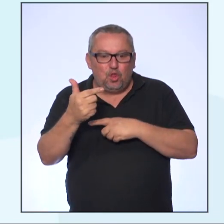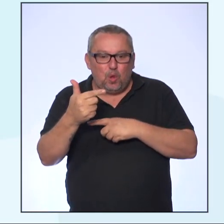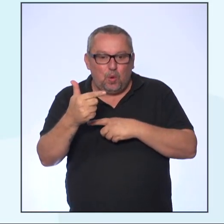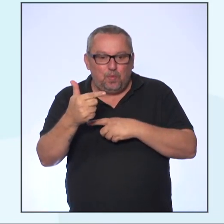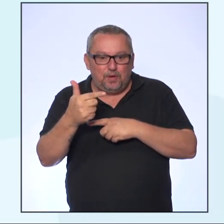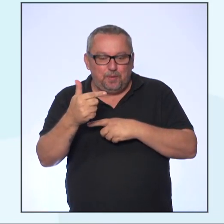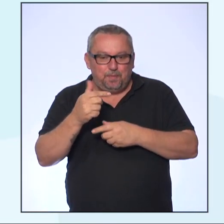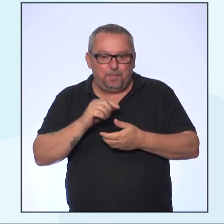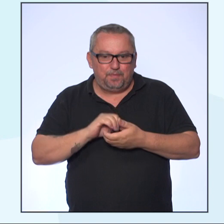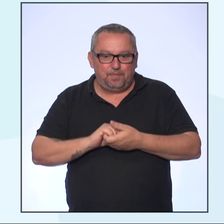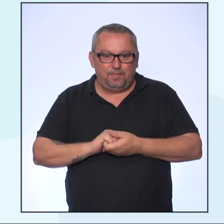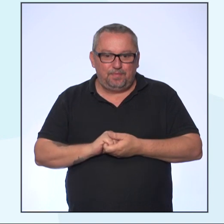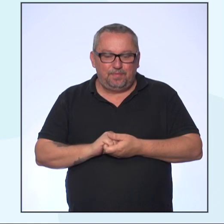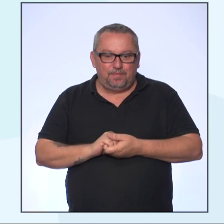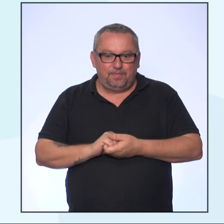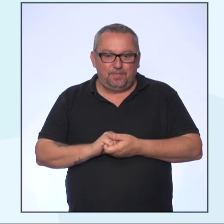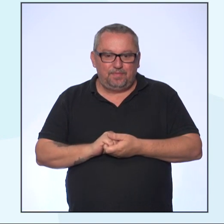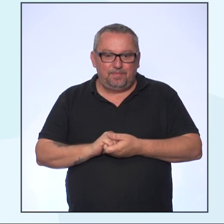12.